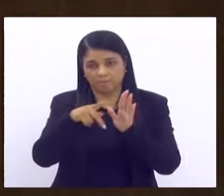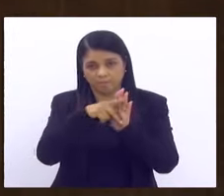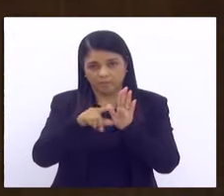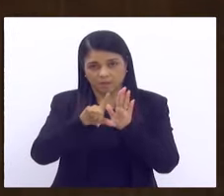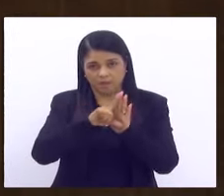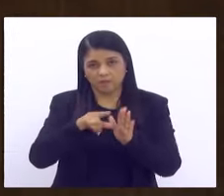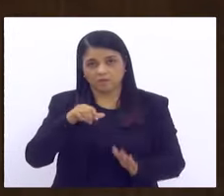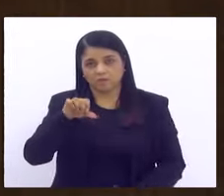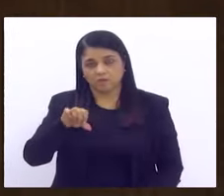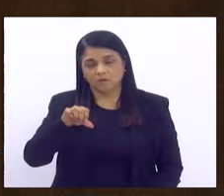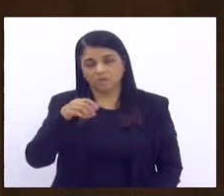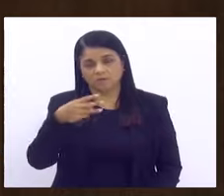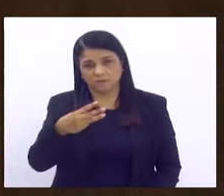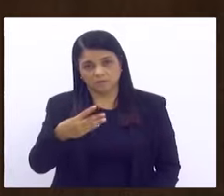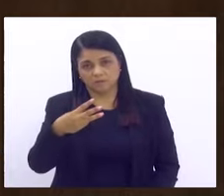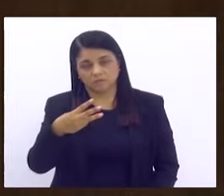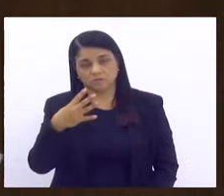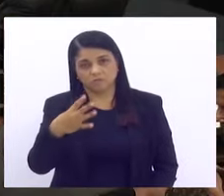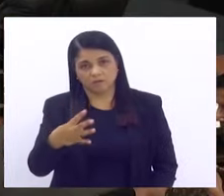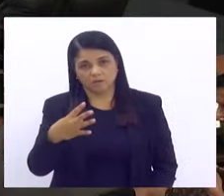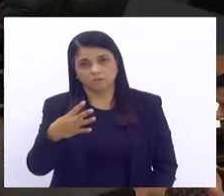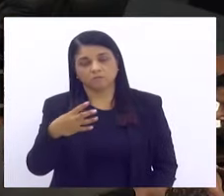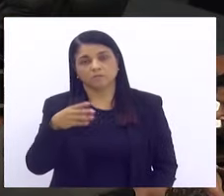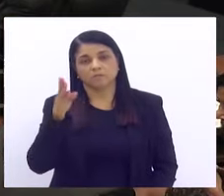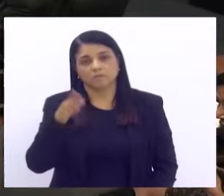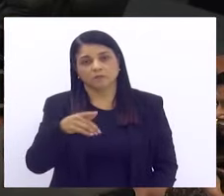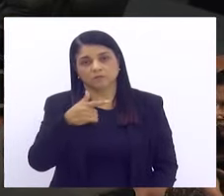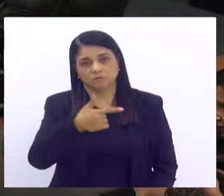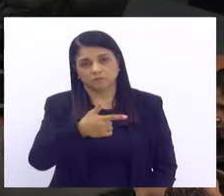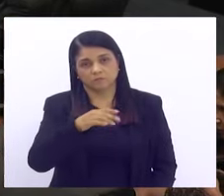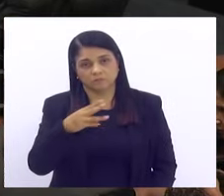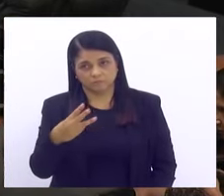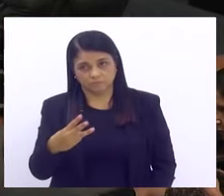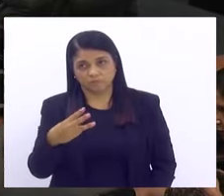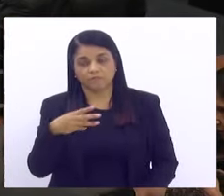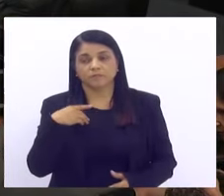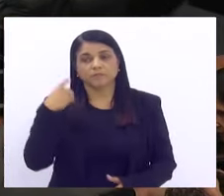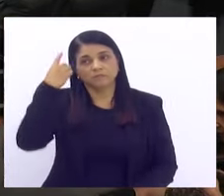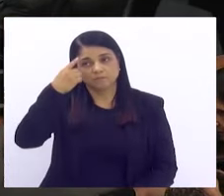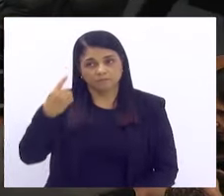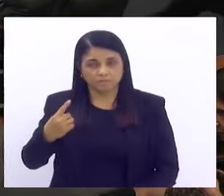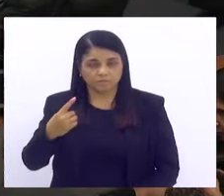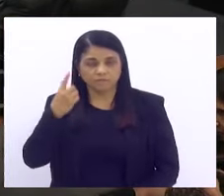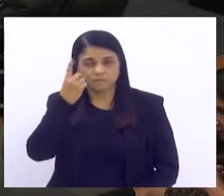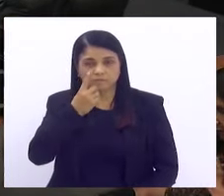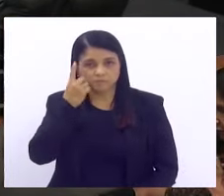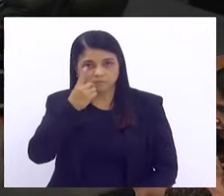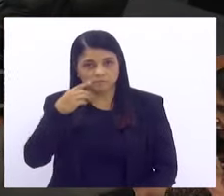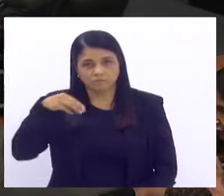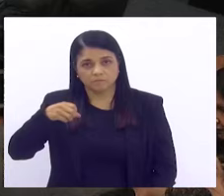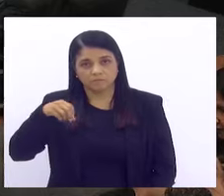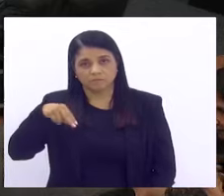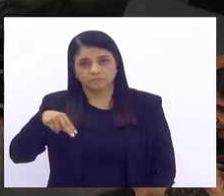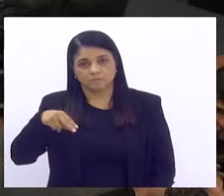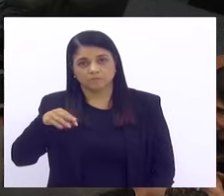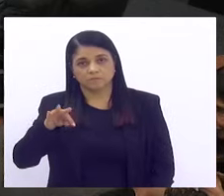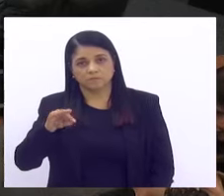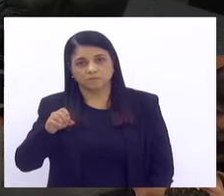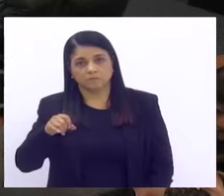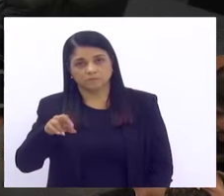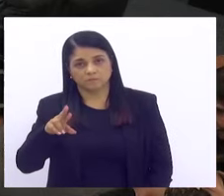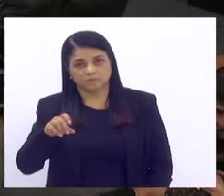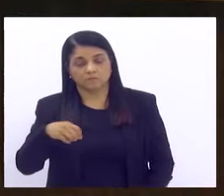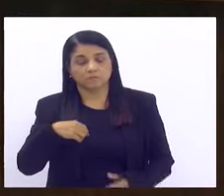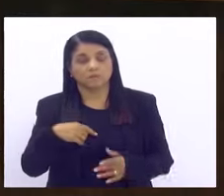PL 934/23. É só isso. Muito obrigado, Dani. Consignado. Deputada Dani Monteiro, para a declaração breve. Senhora presidenta, antes de começar